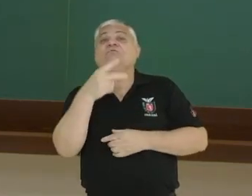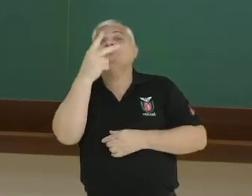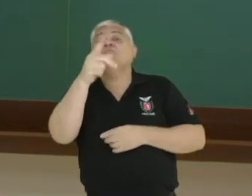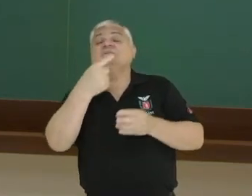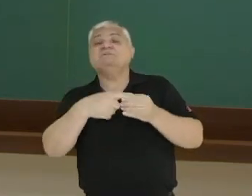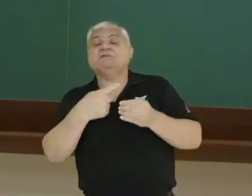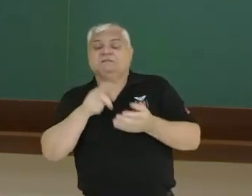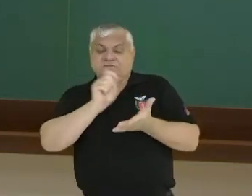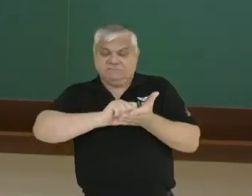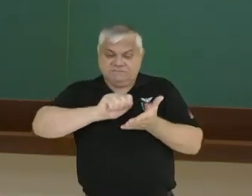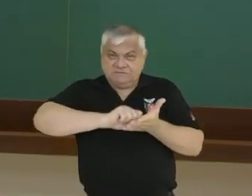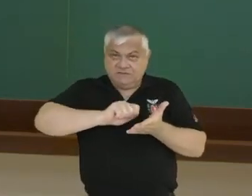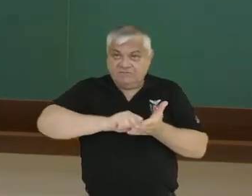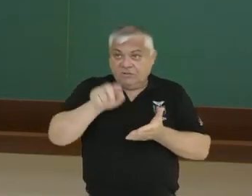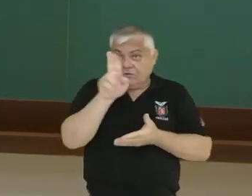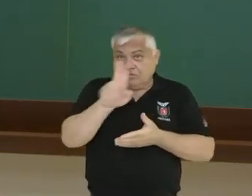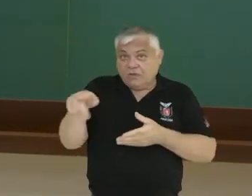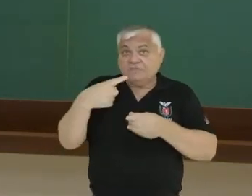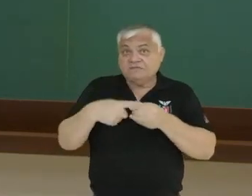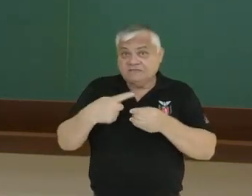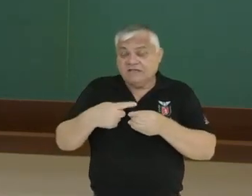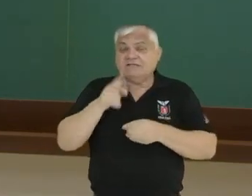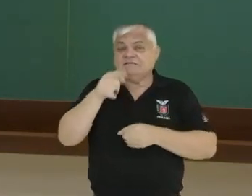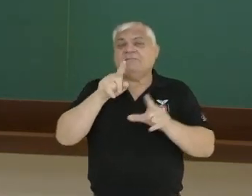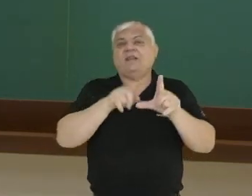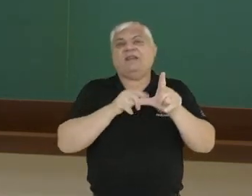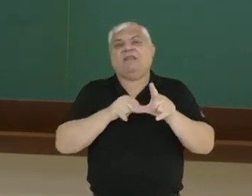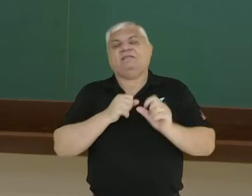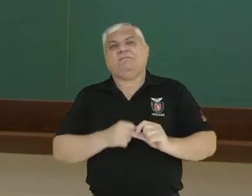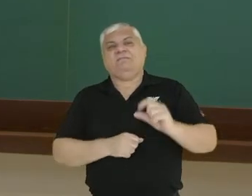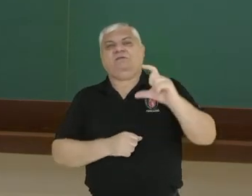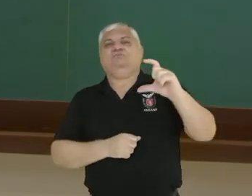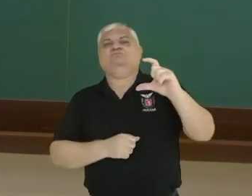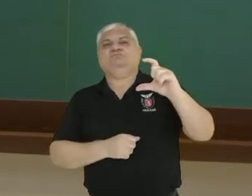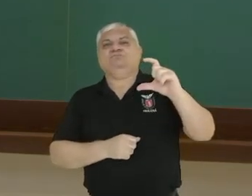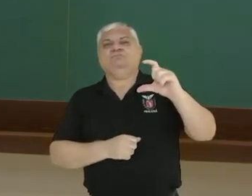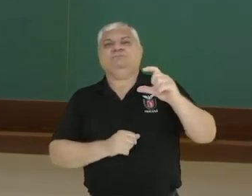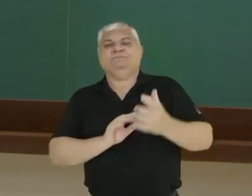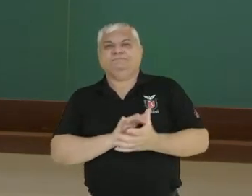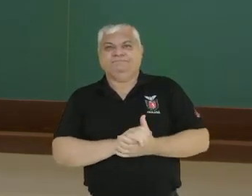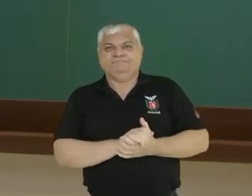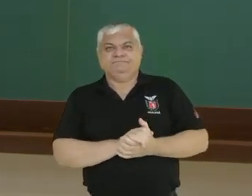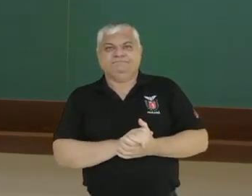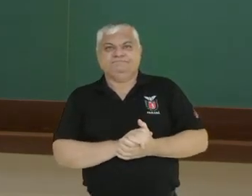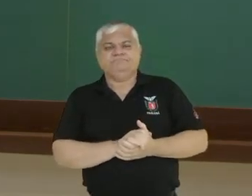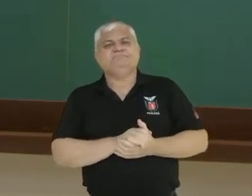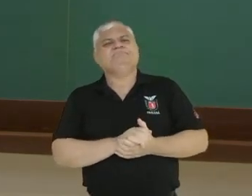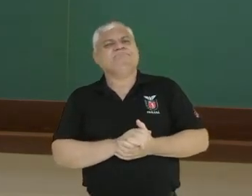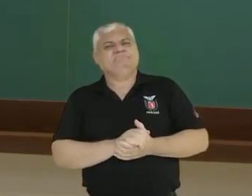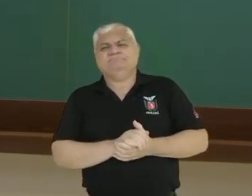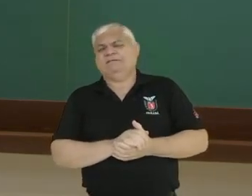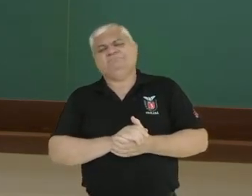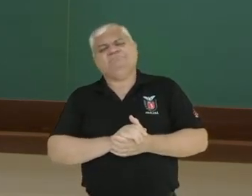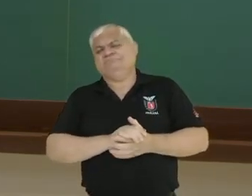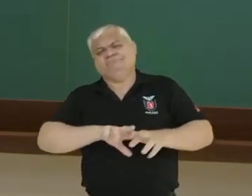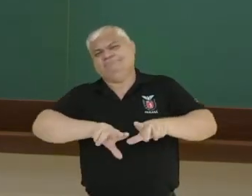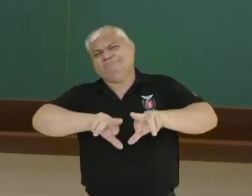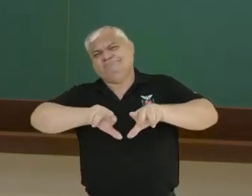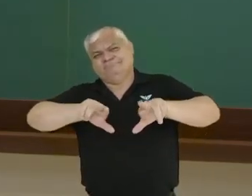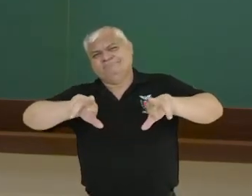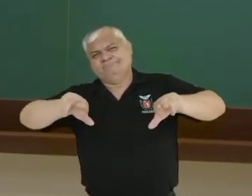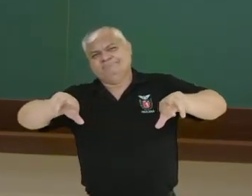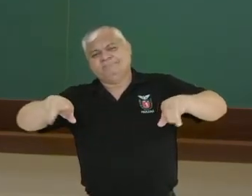for escrever o nome dela, você vai escrever também com inicial maiúscula. E assim, várias situações que